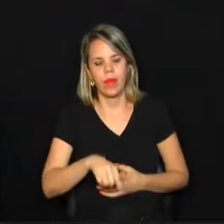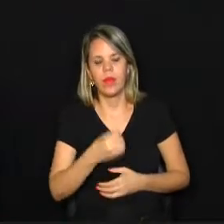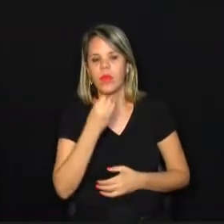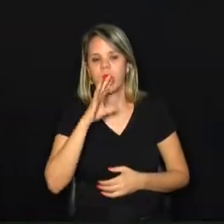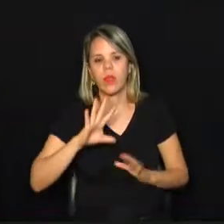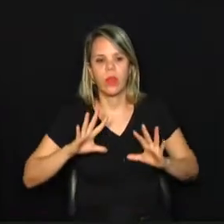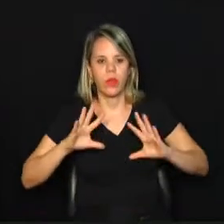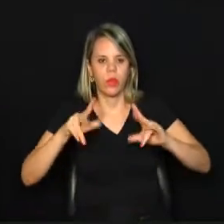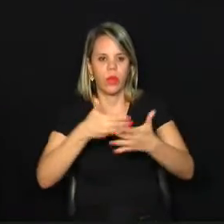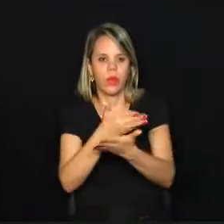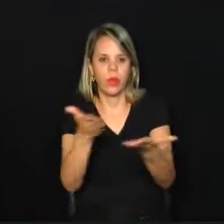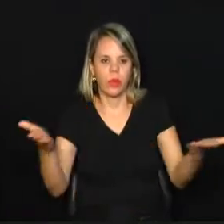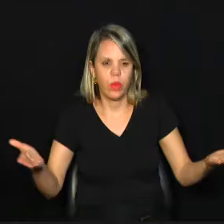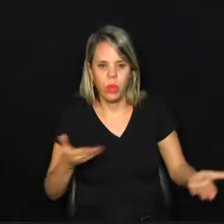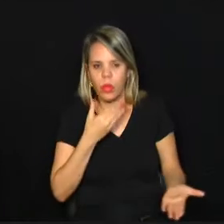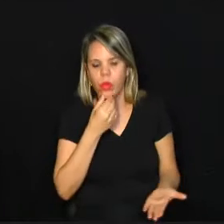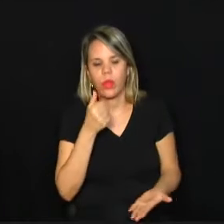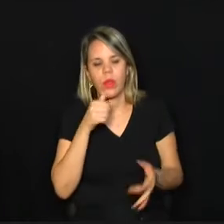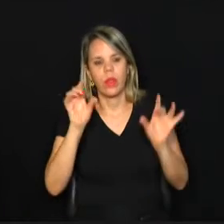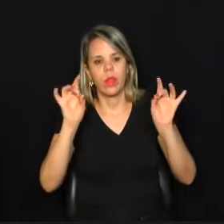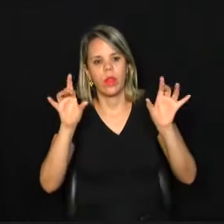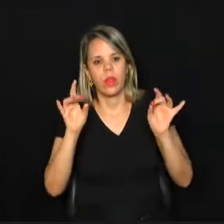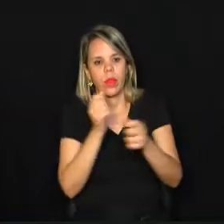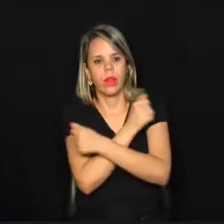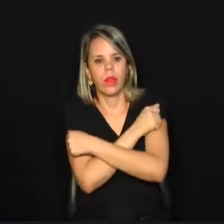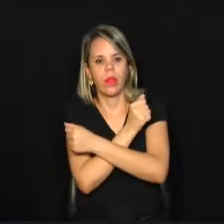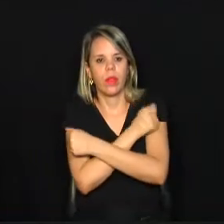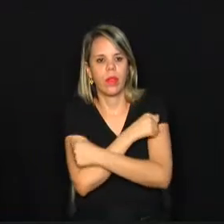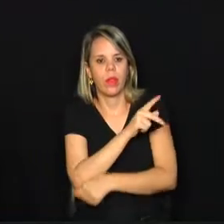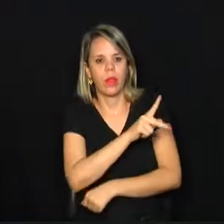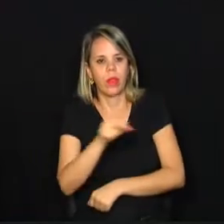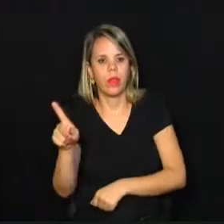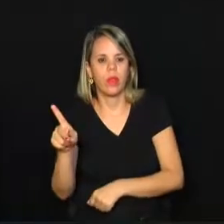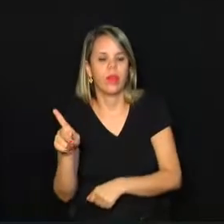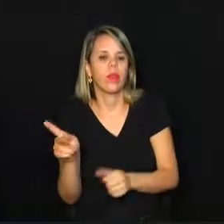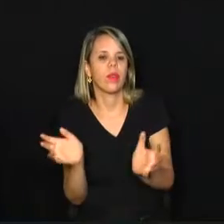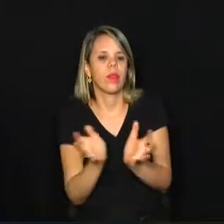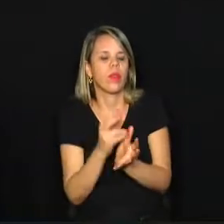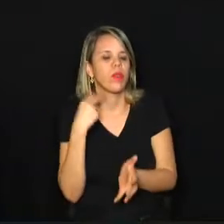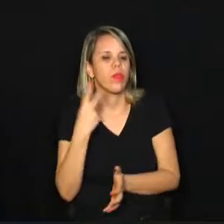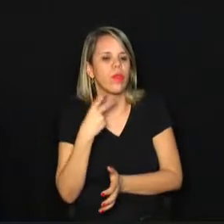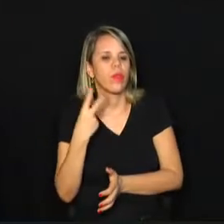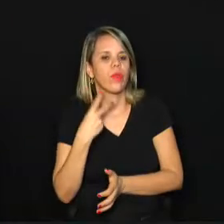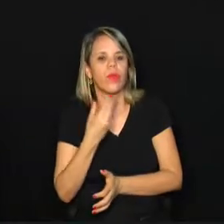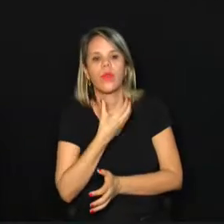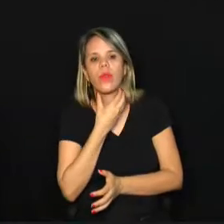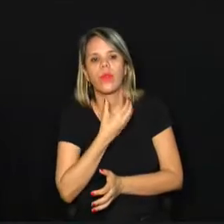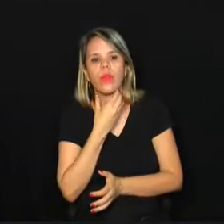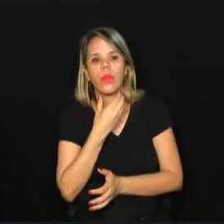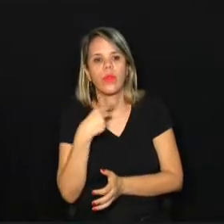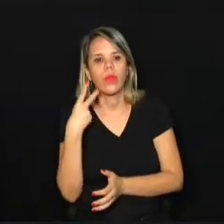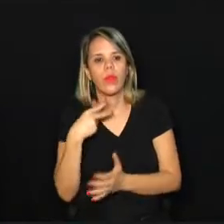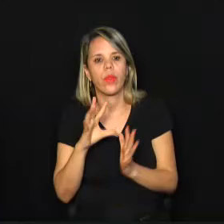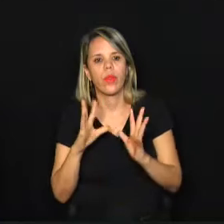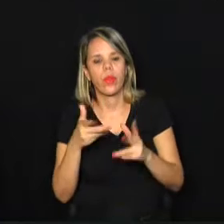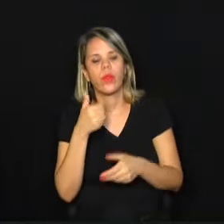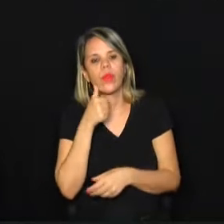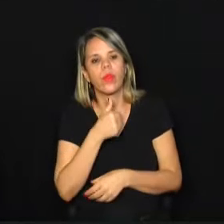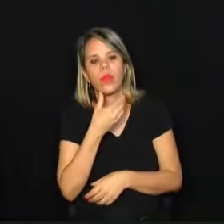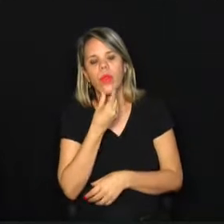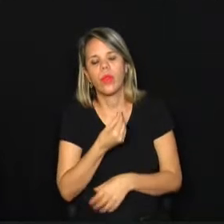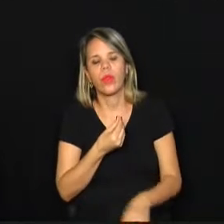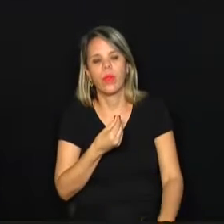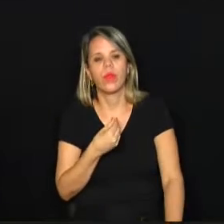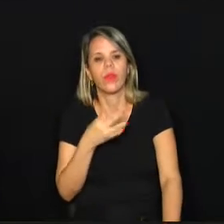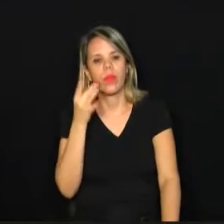tarde a todas e todos. Um especial abraço aí ao presidente da sessão, o vereador Carmo Luiz, a todas as vereadoras presentes, aos